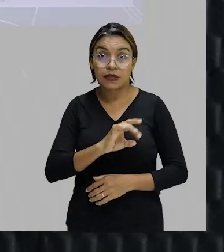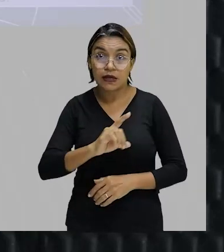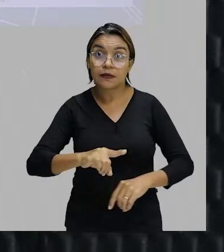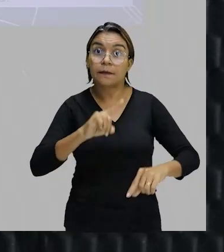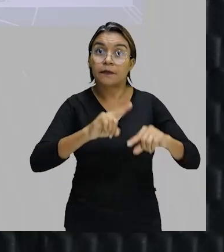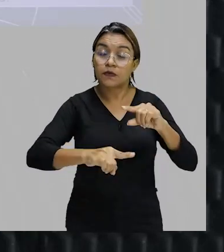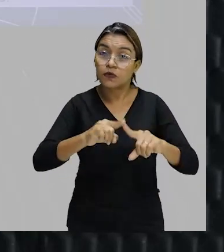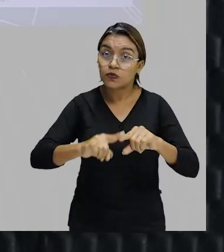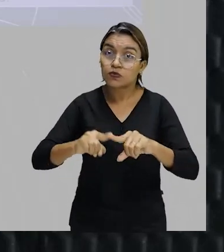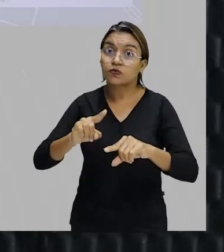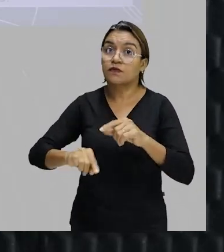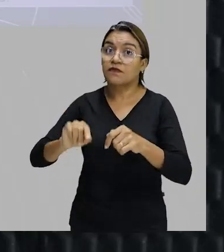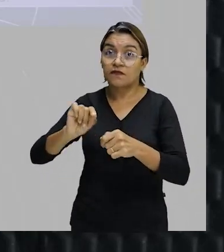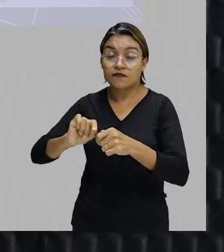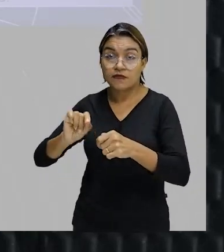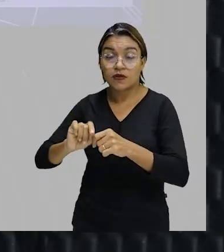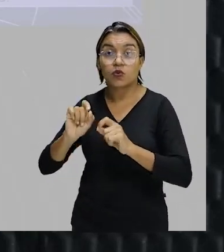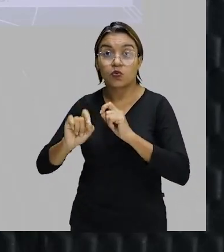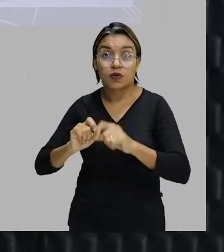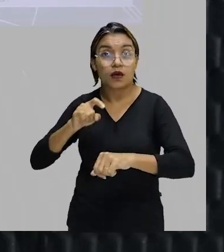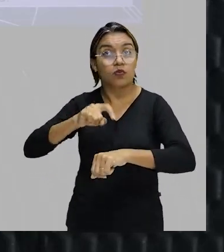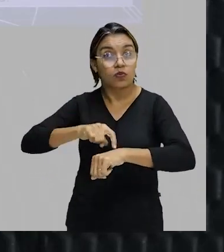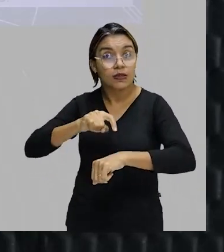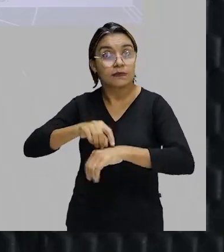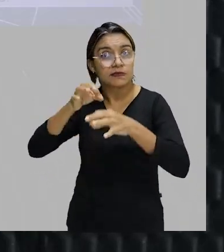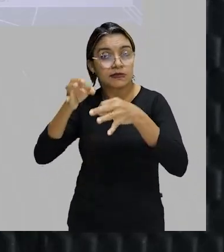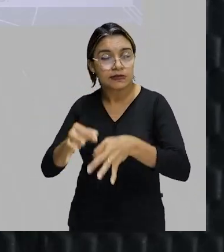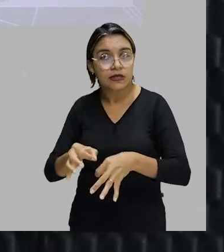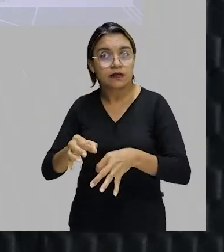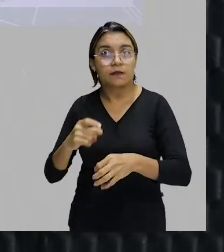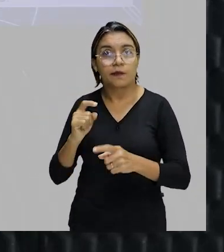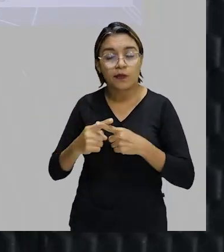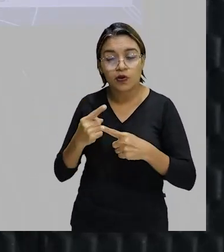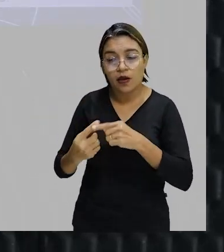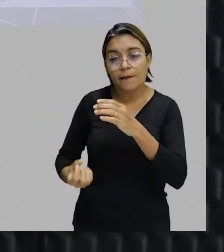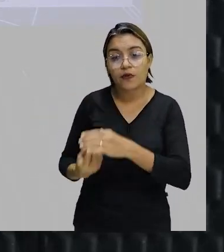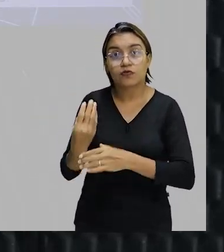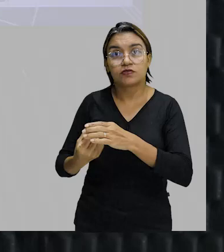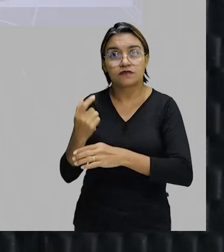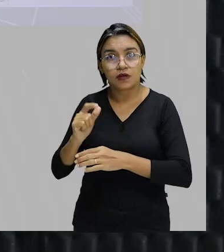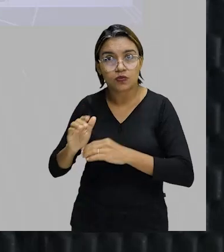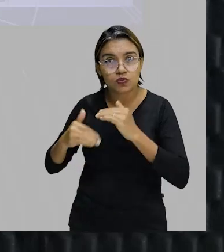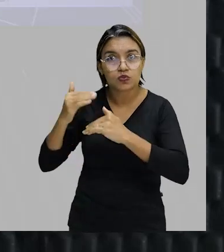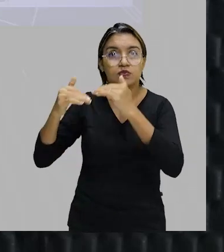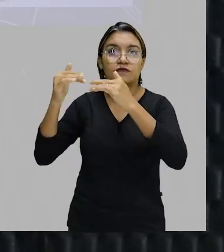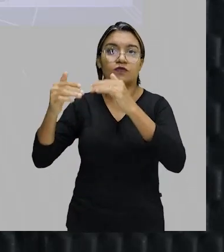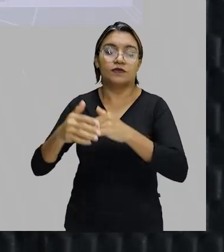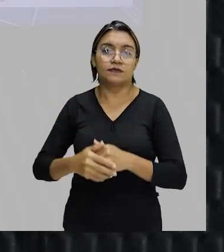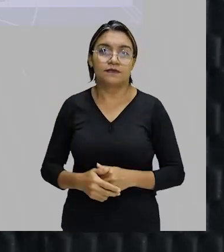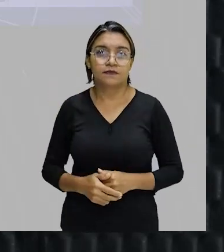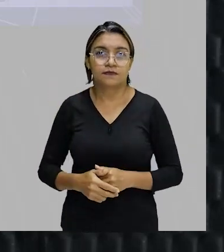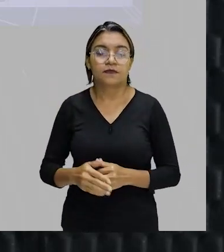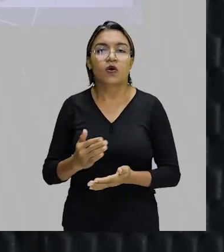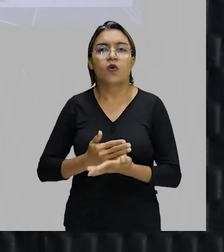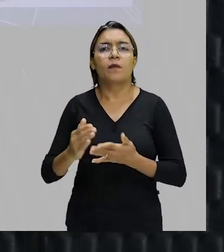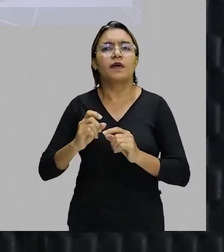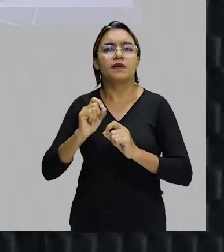ser produzido em um determinado tempo para que a produtividade não caia. Começa, galera, até a